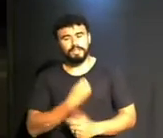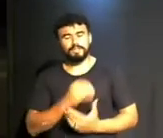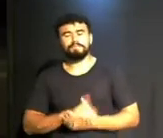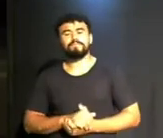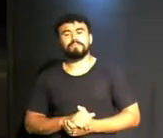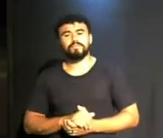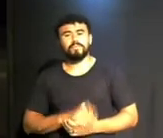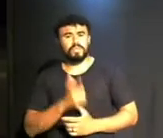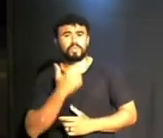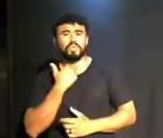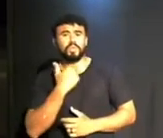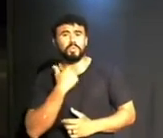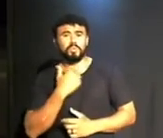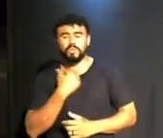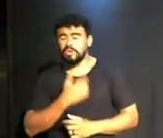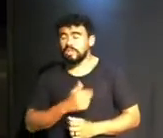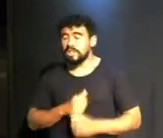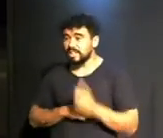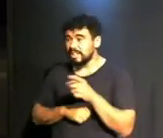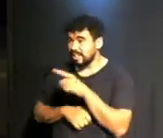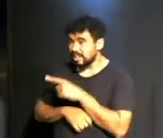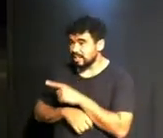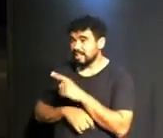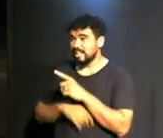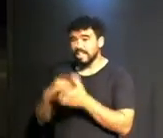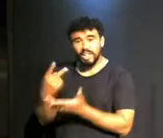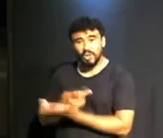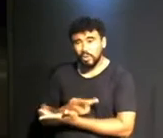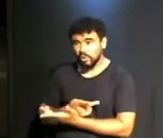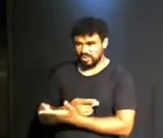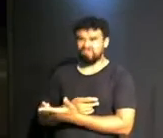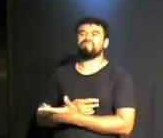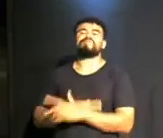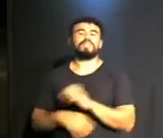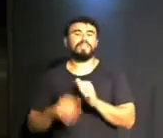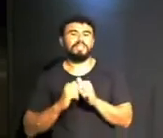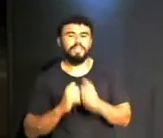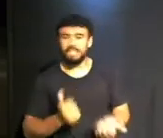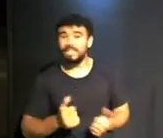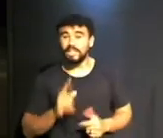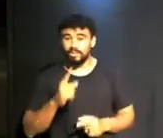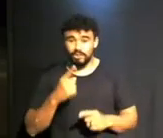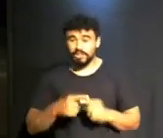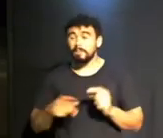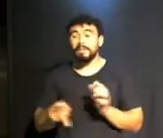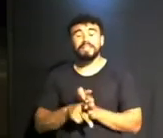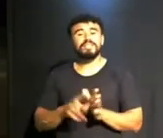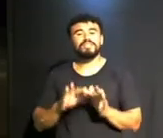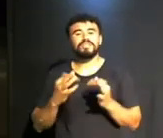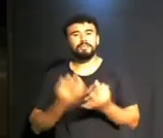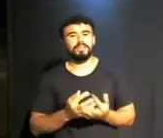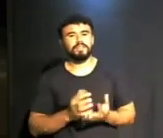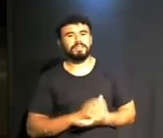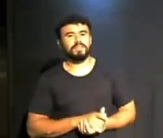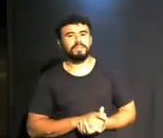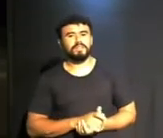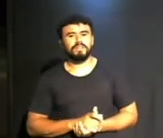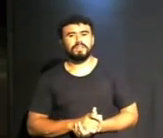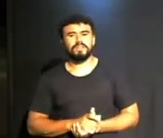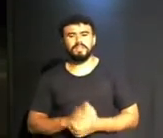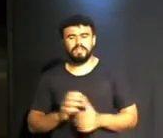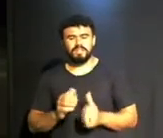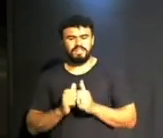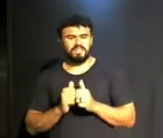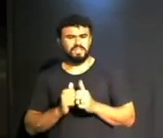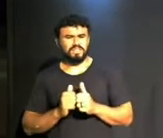espiritual você não pode deixar que nenhuma decepção Venha tirar porque você pertence a uma família a sair